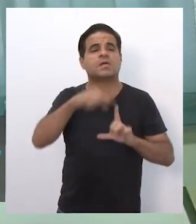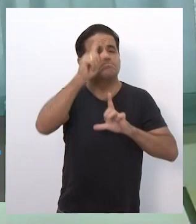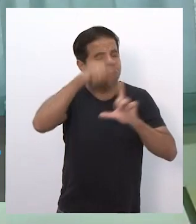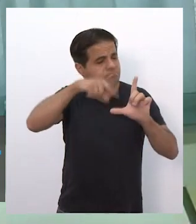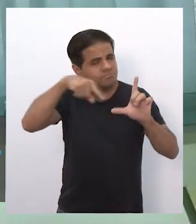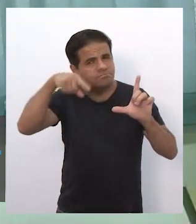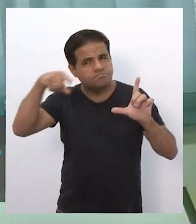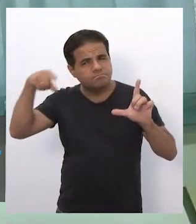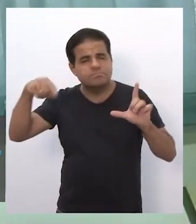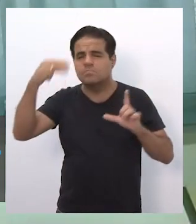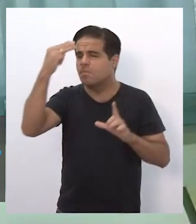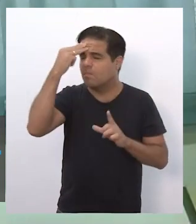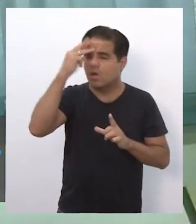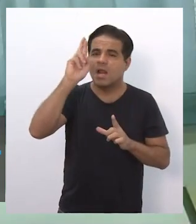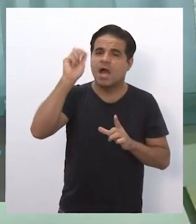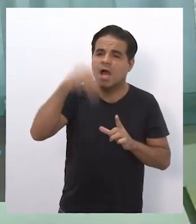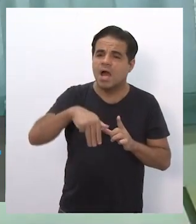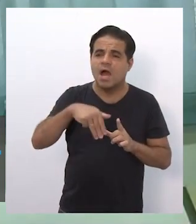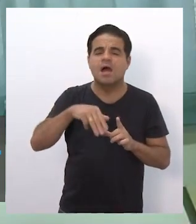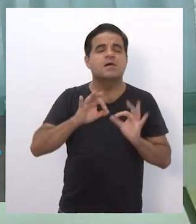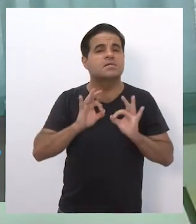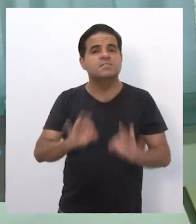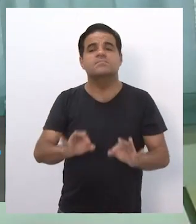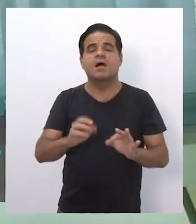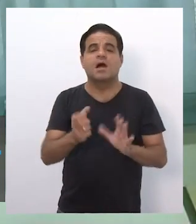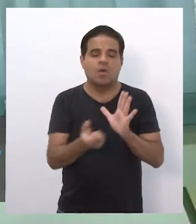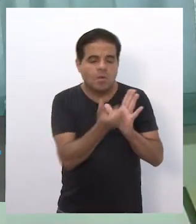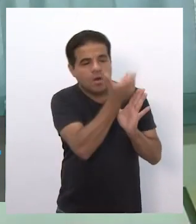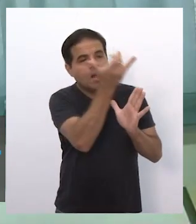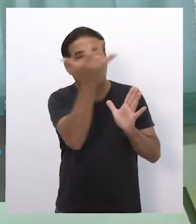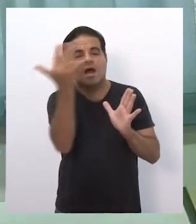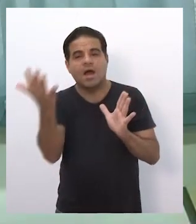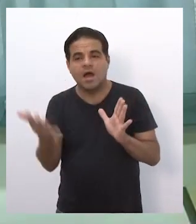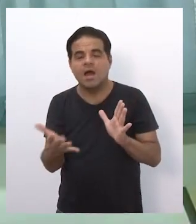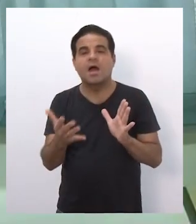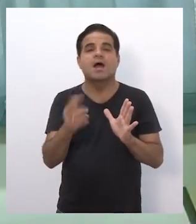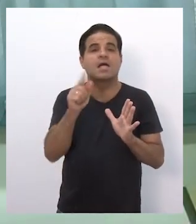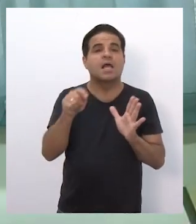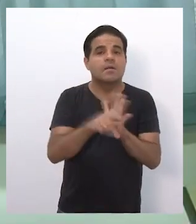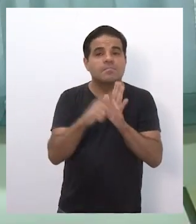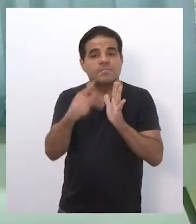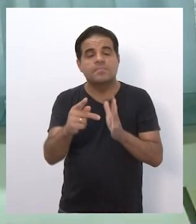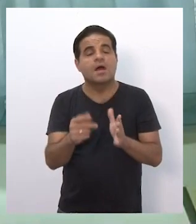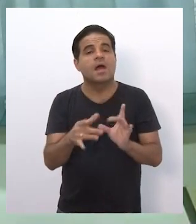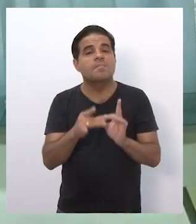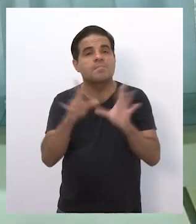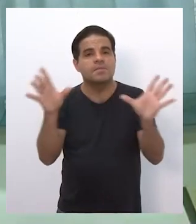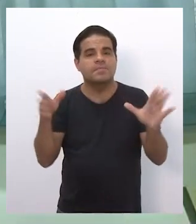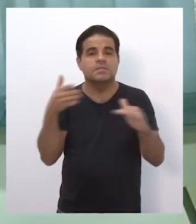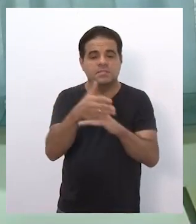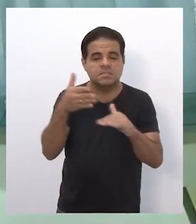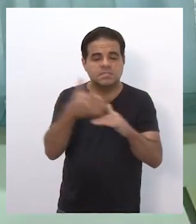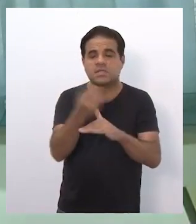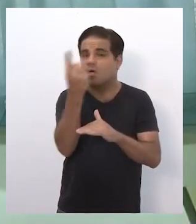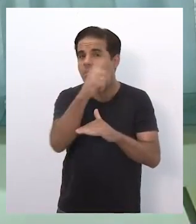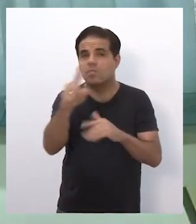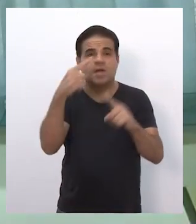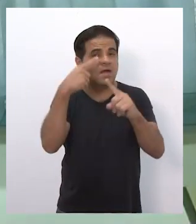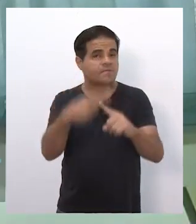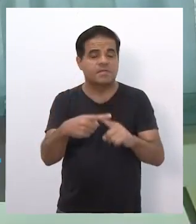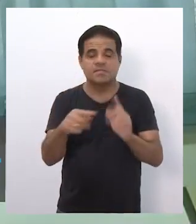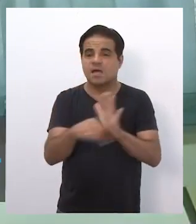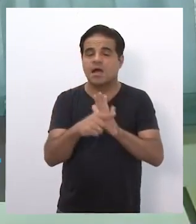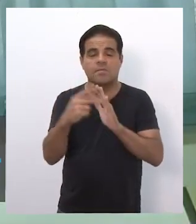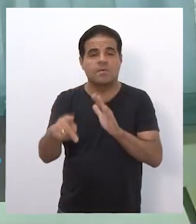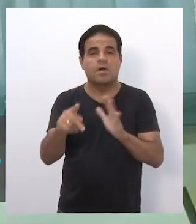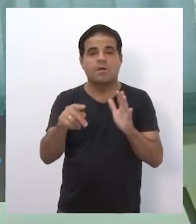da memória RAM? É exatamente a quantidade de dados que ela permite passar uma única vez entre a própria